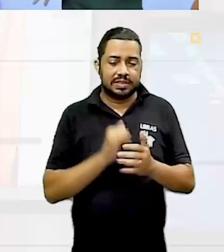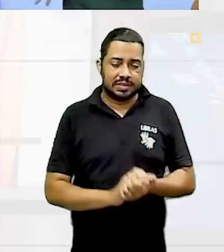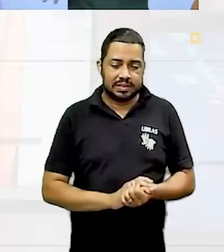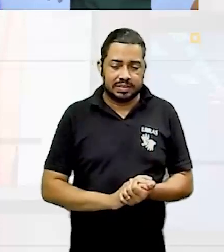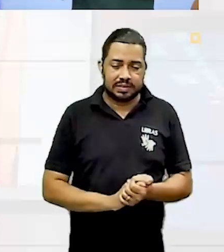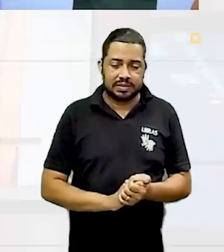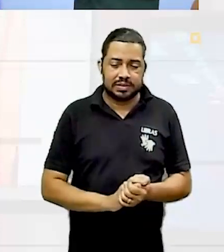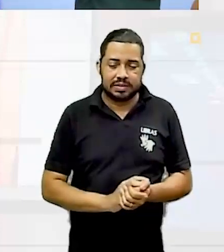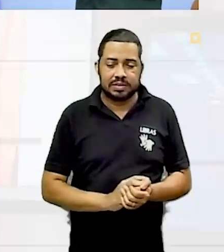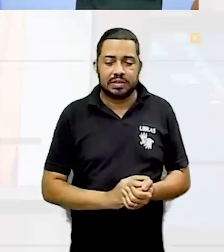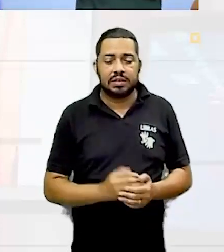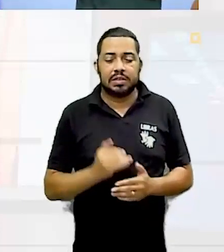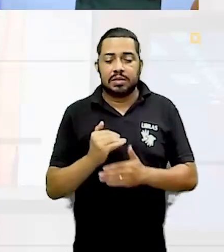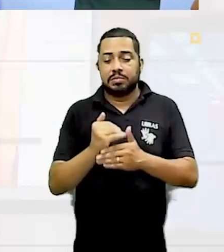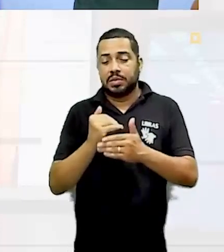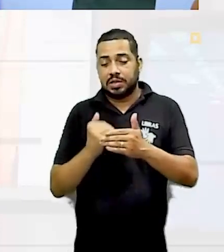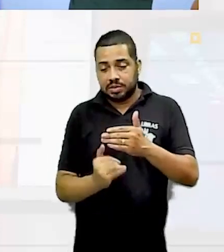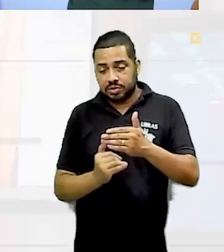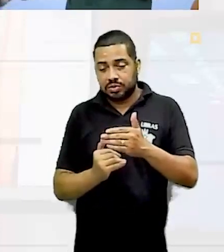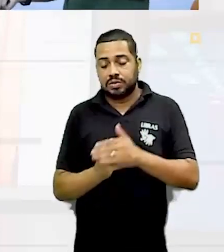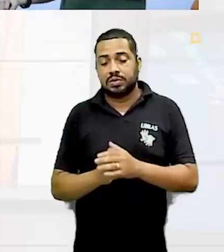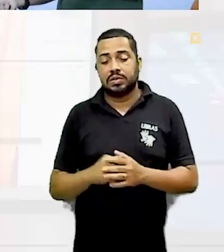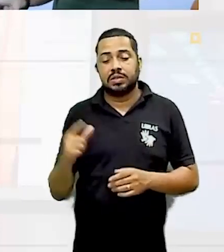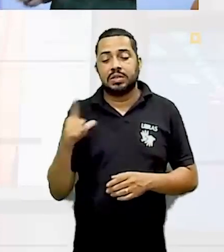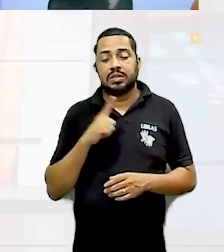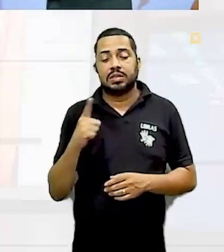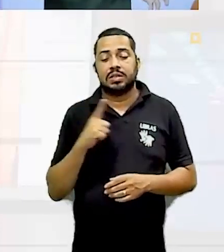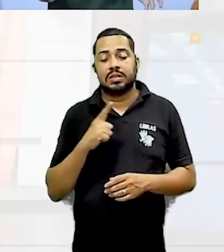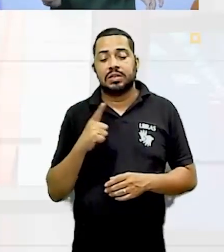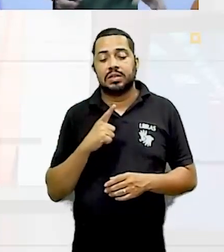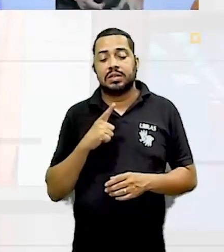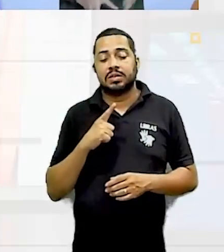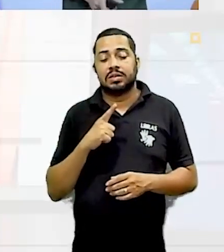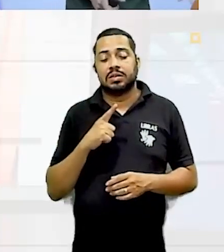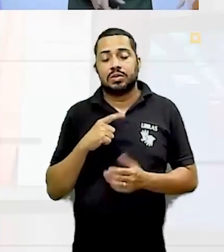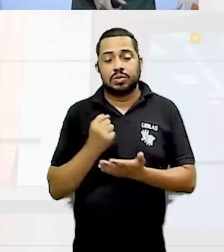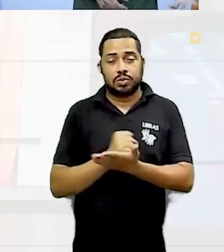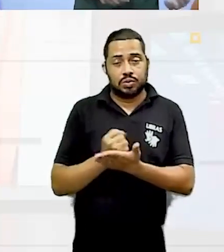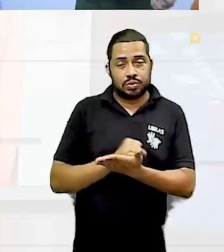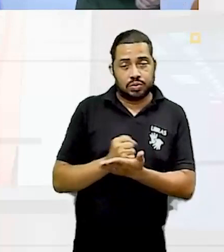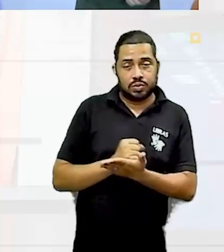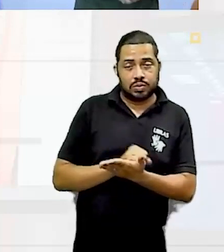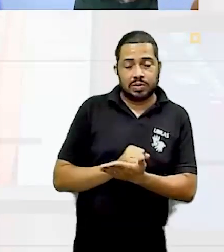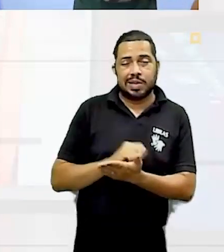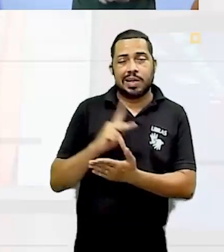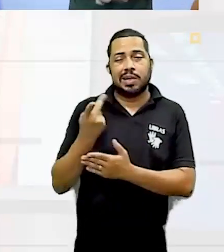Abaixo do Wallace e do Gromit, eu botei uma cutscenezinha do jogo Halo.